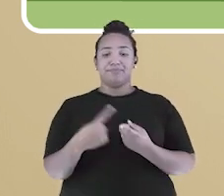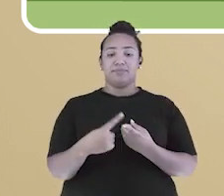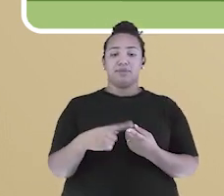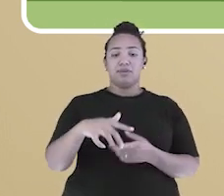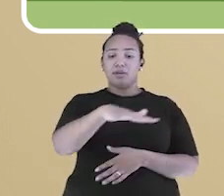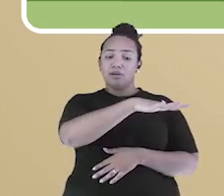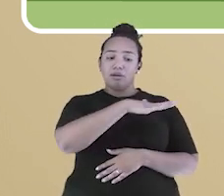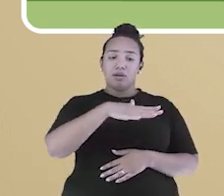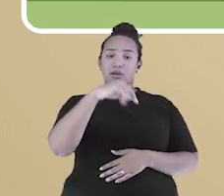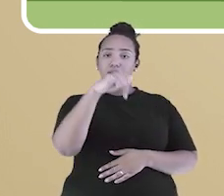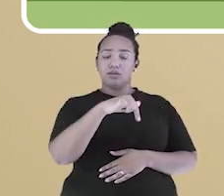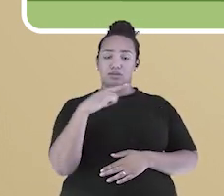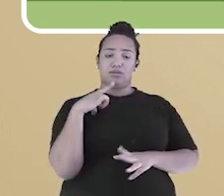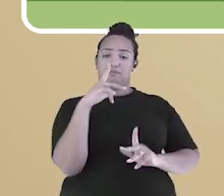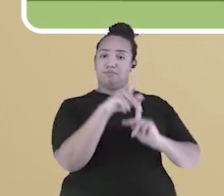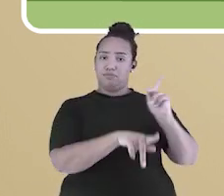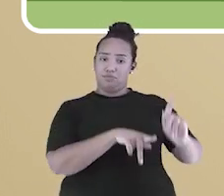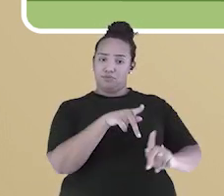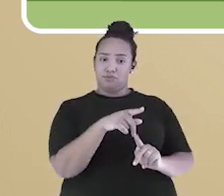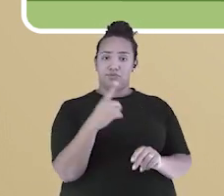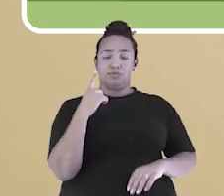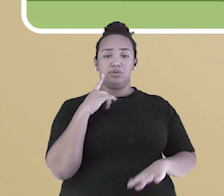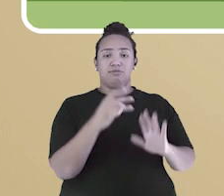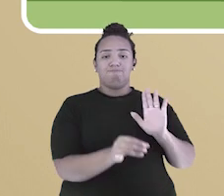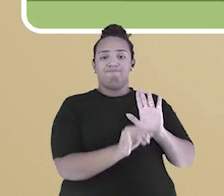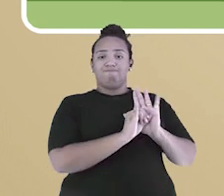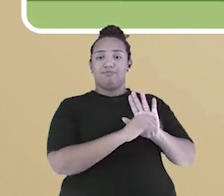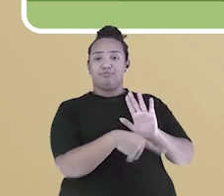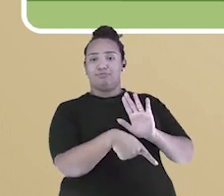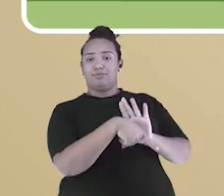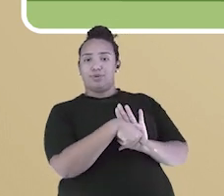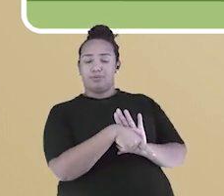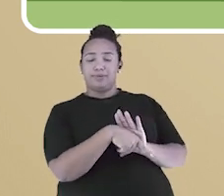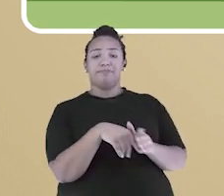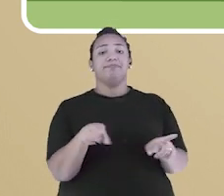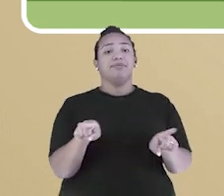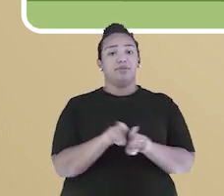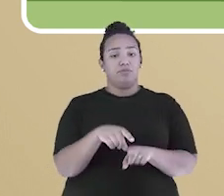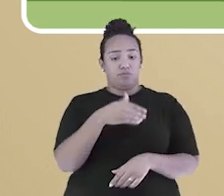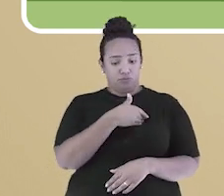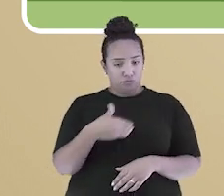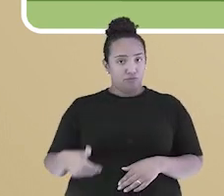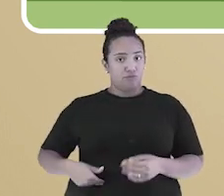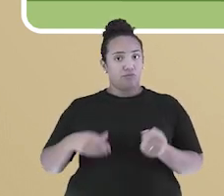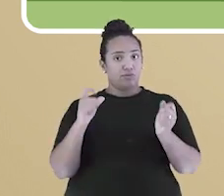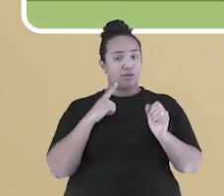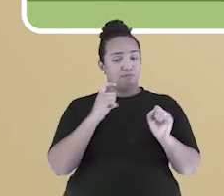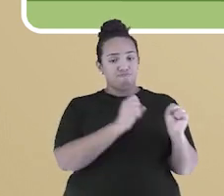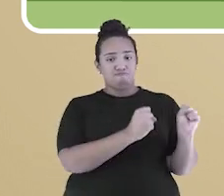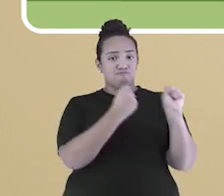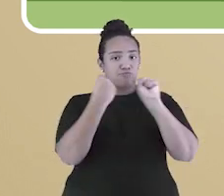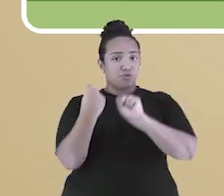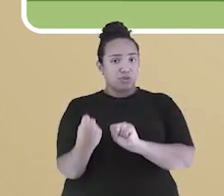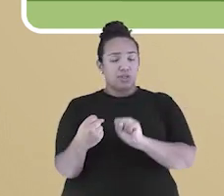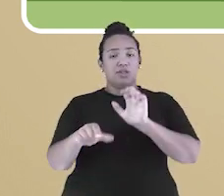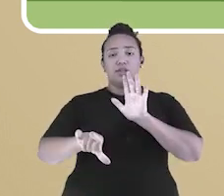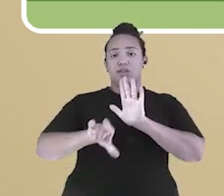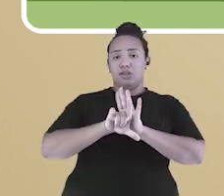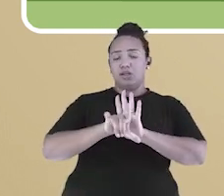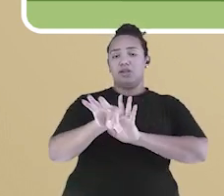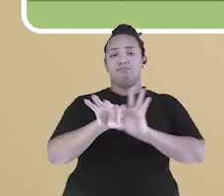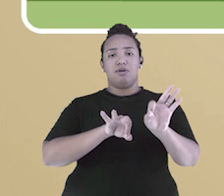onde vivem um povo que possui identidades em comum e onde o governo tem poder absoluto sobre as leis e